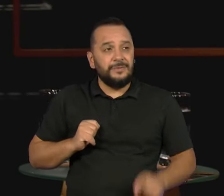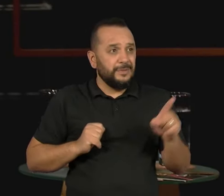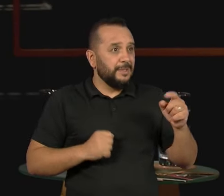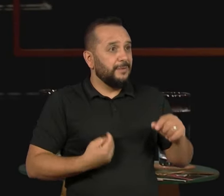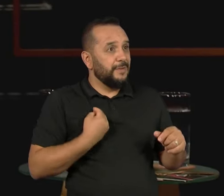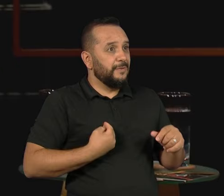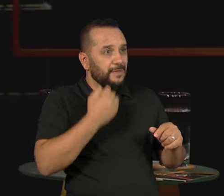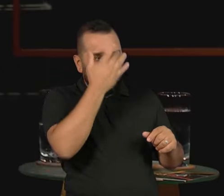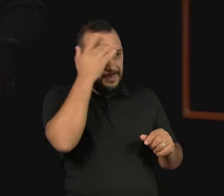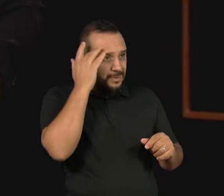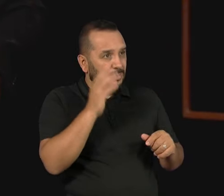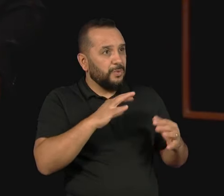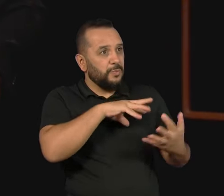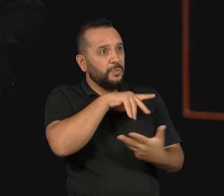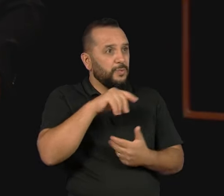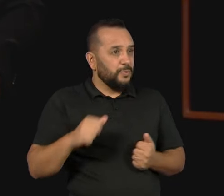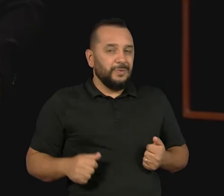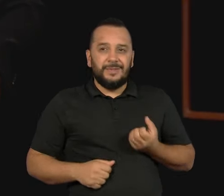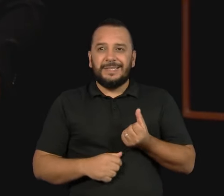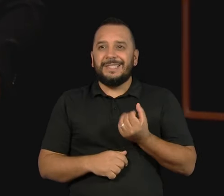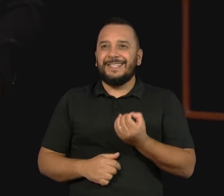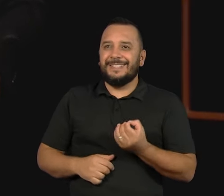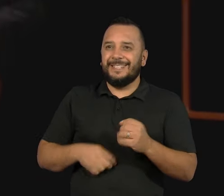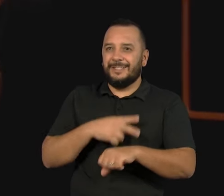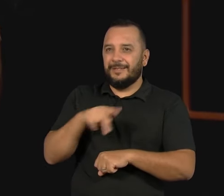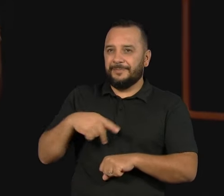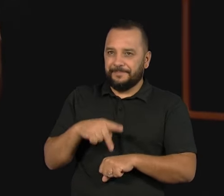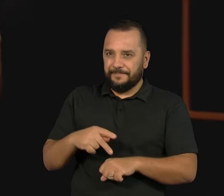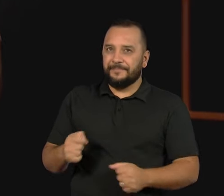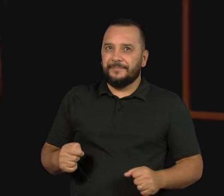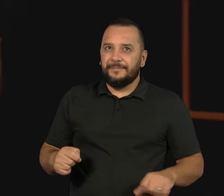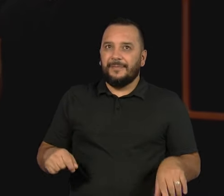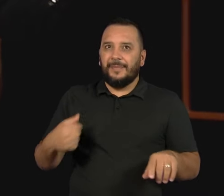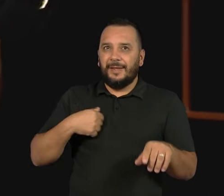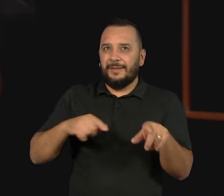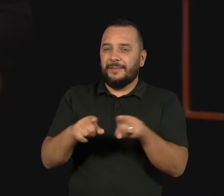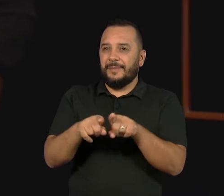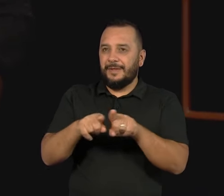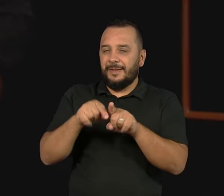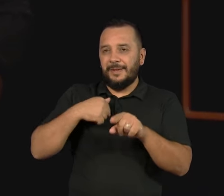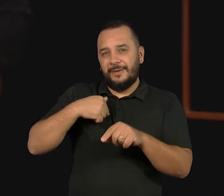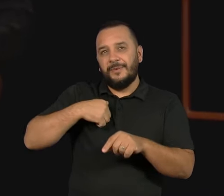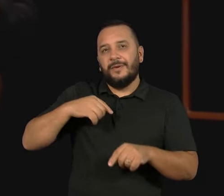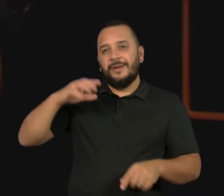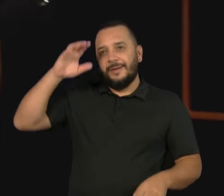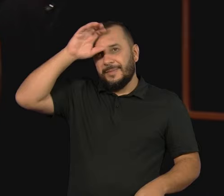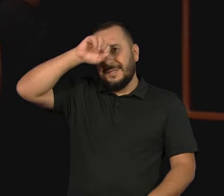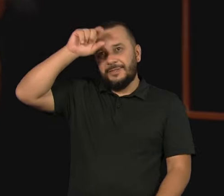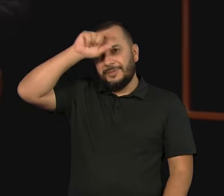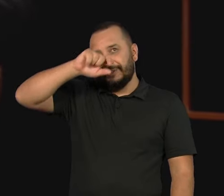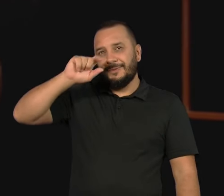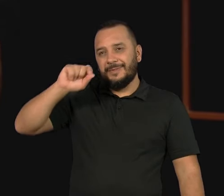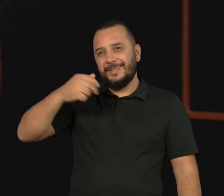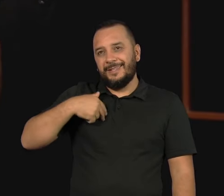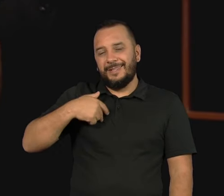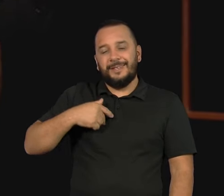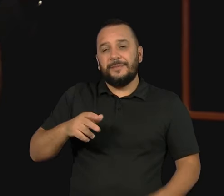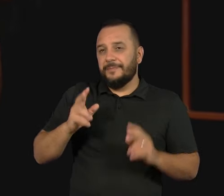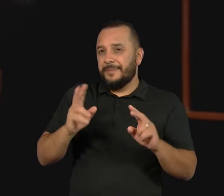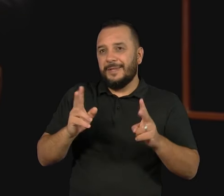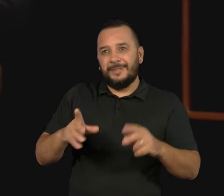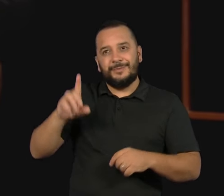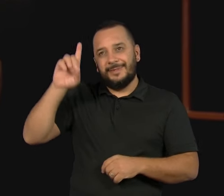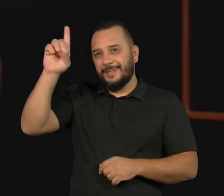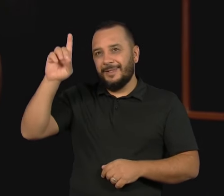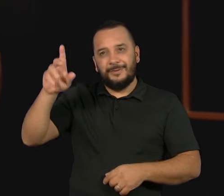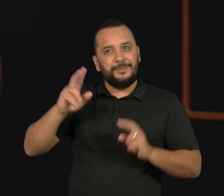mundo. 60 então, países. E aí também aprendi a reconhecer, né, que temos o mesmo Deus, temos o mesmo planeta,